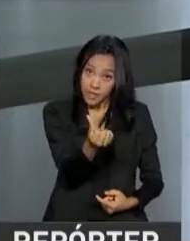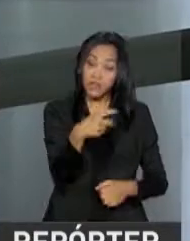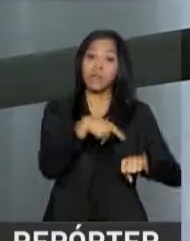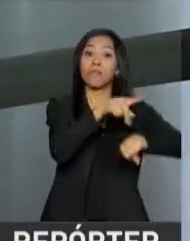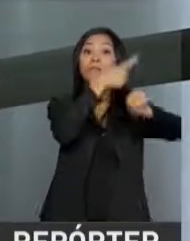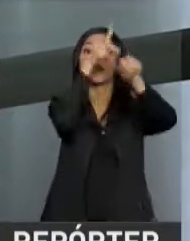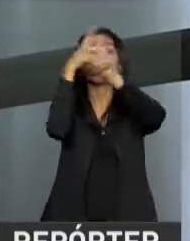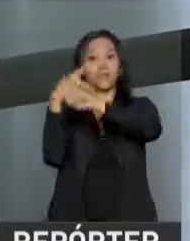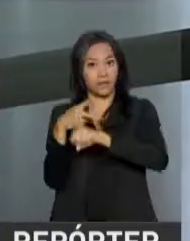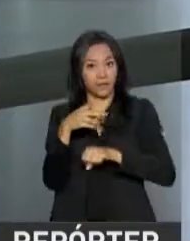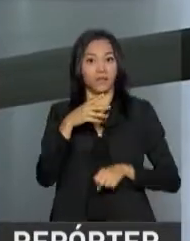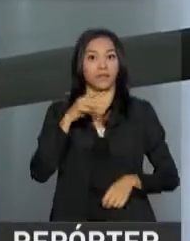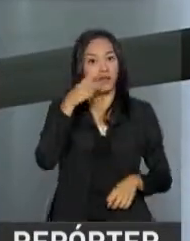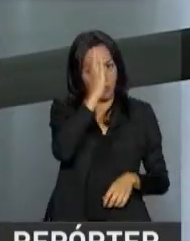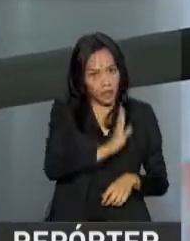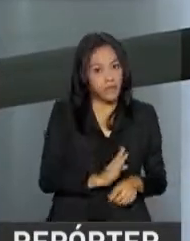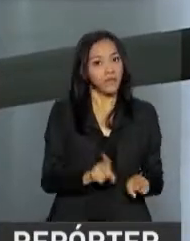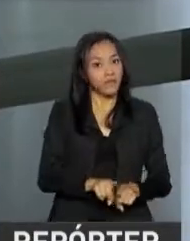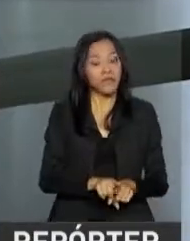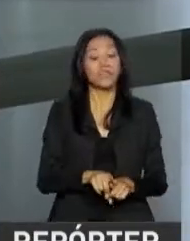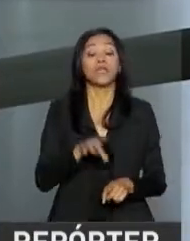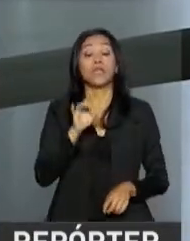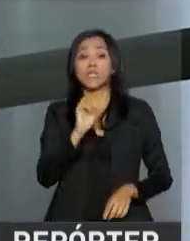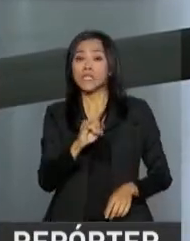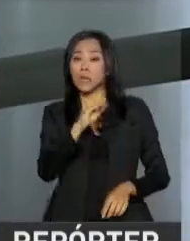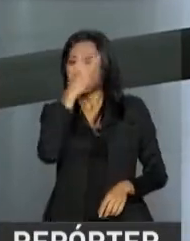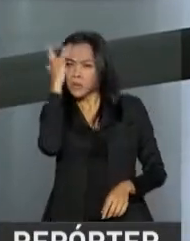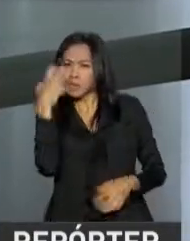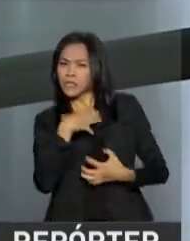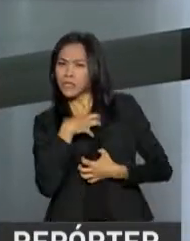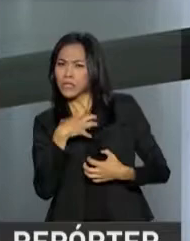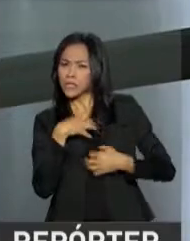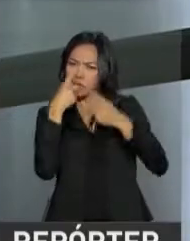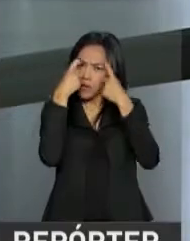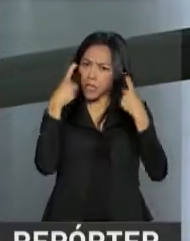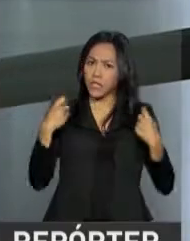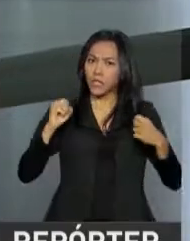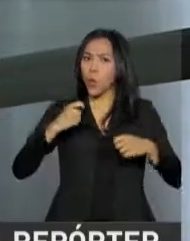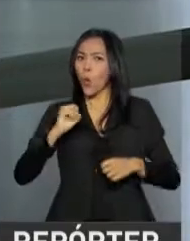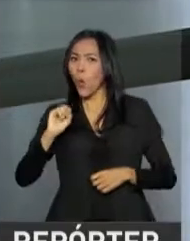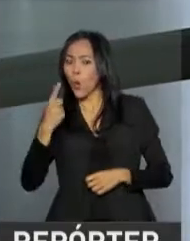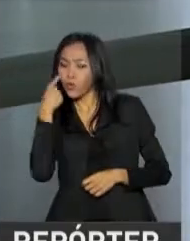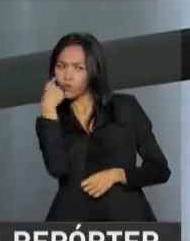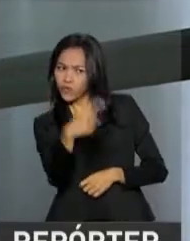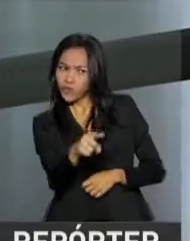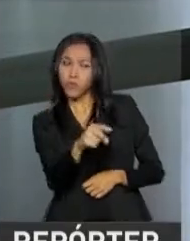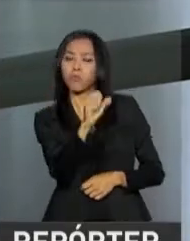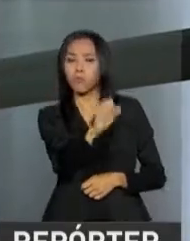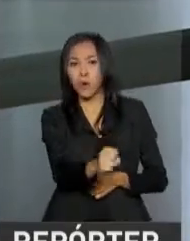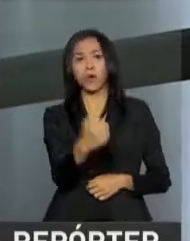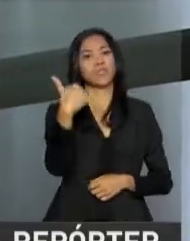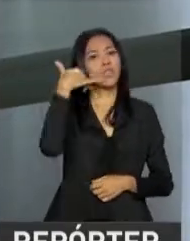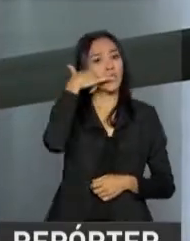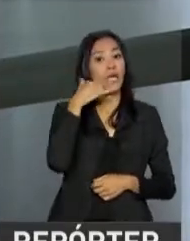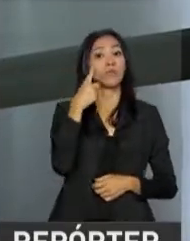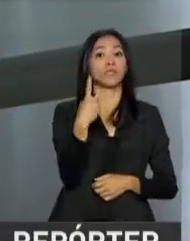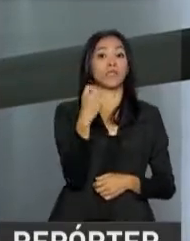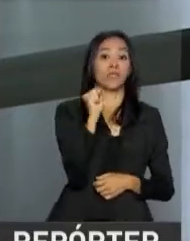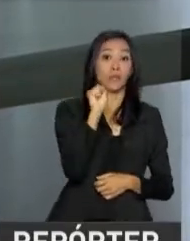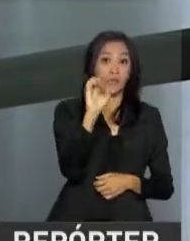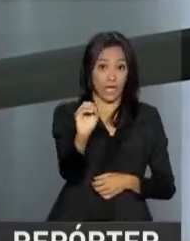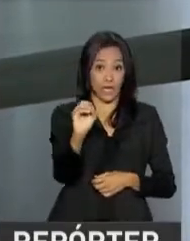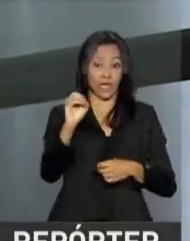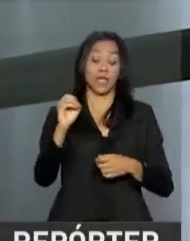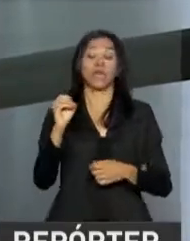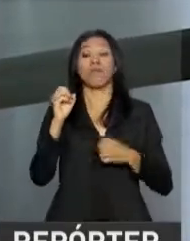que esteja sendo vítima de violência que o que alguém que seja presenciando pode ligar os 180 e denunciar isso que de lá